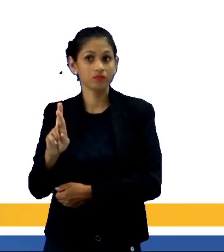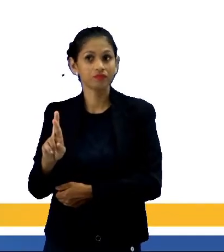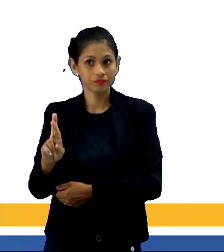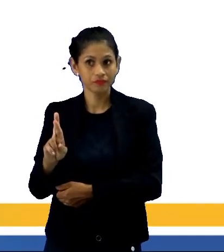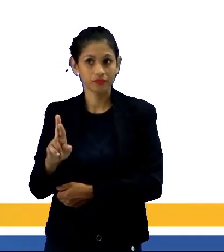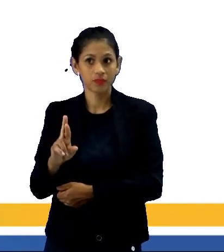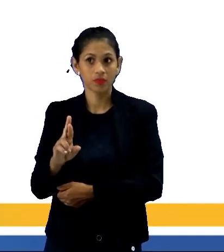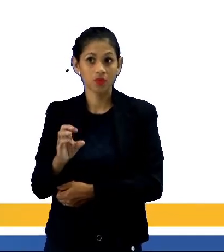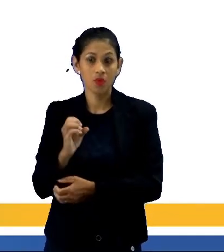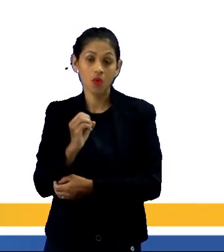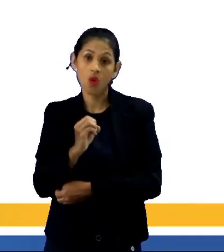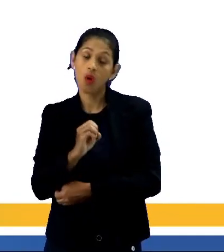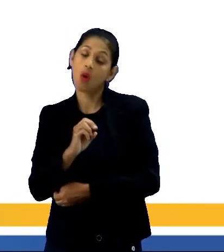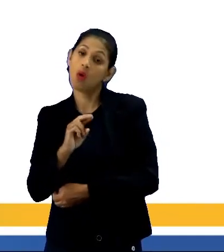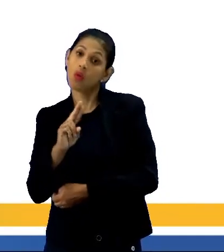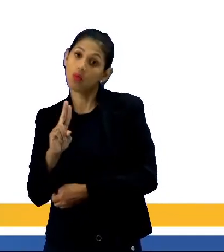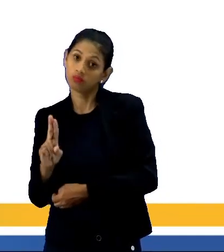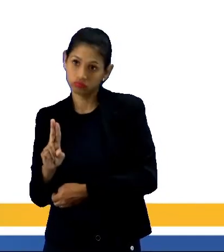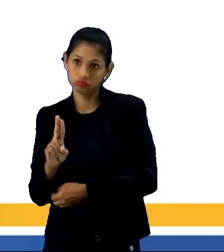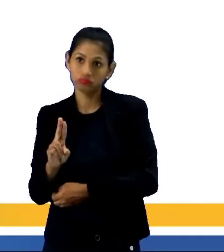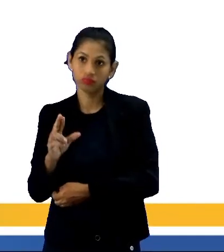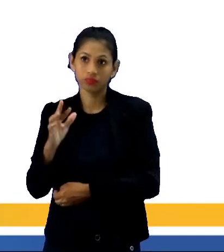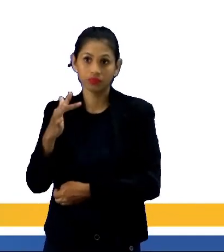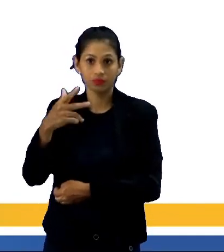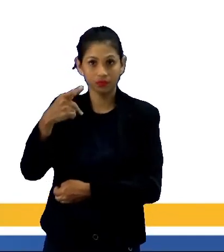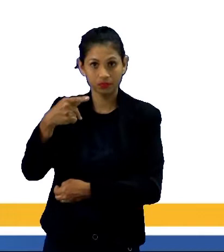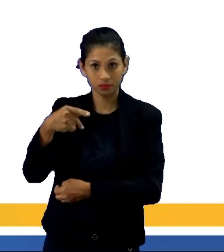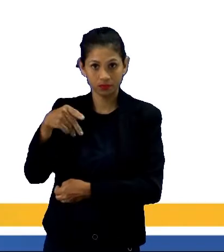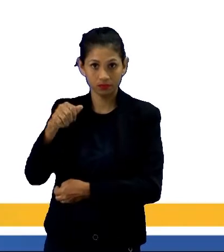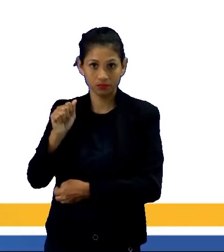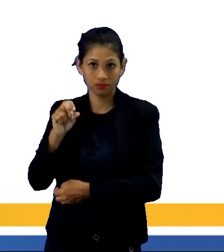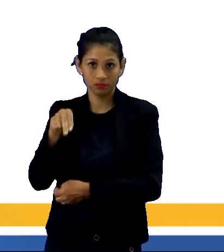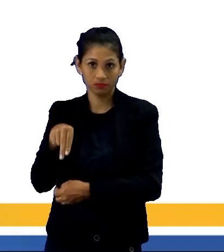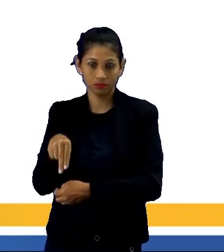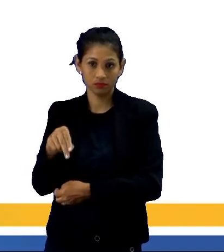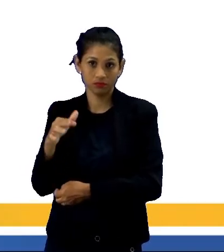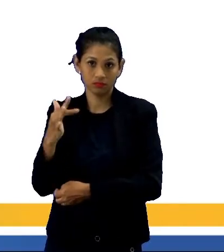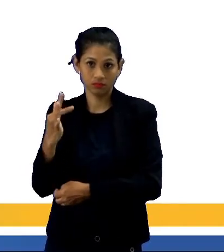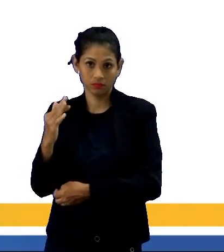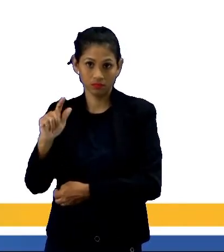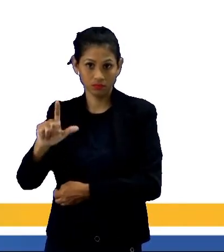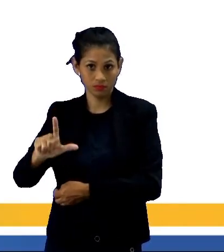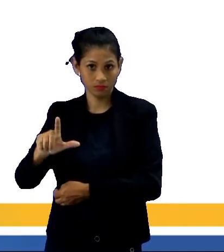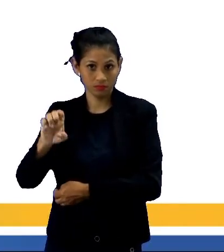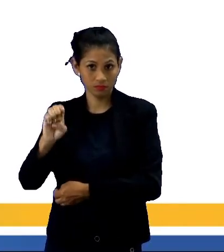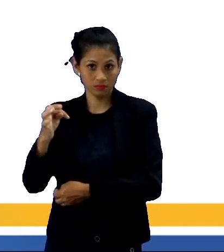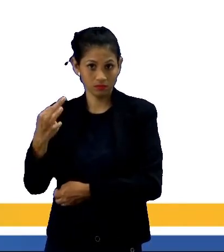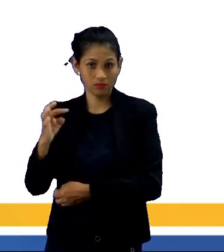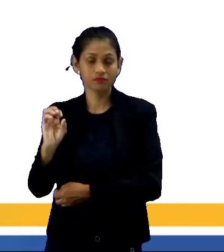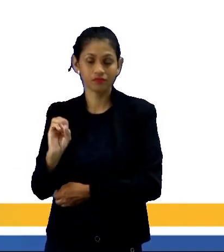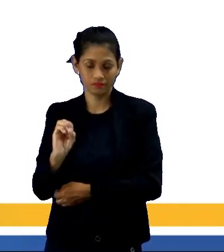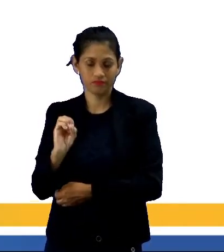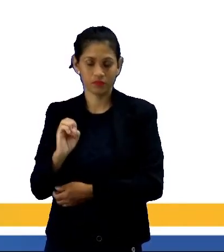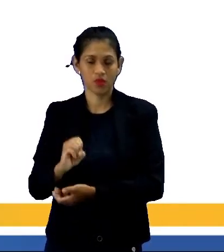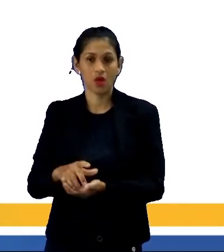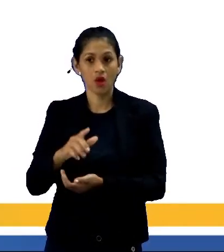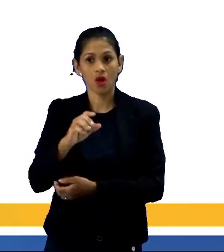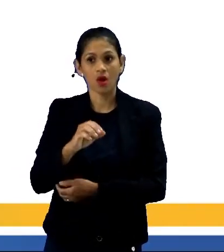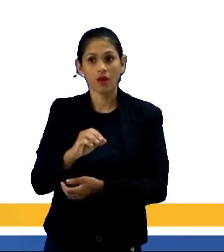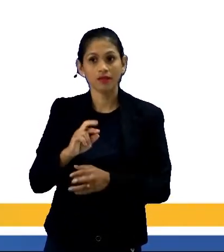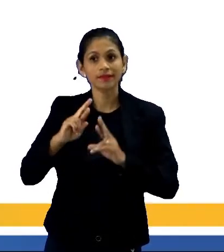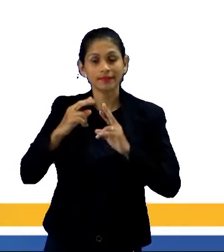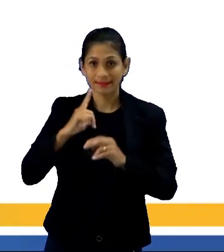eles têm pequenas diferenças, como o folder que tem dobradura e o panfleto que não tem. Tá